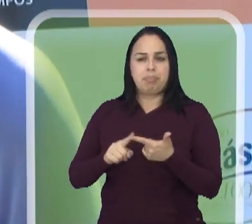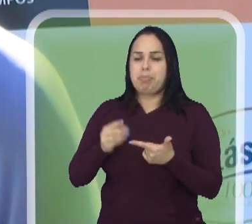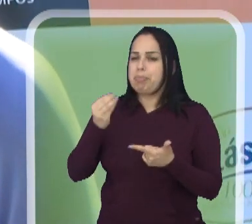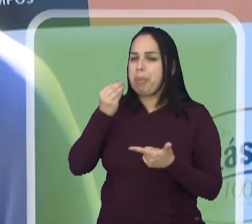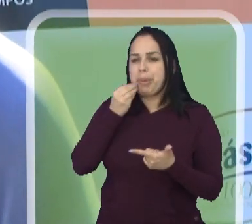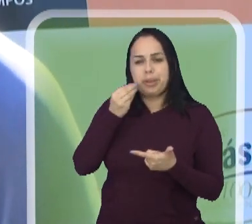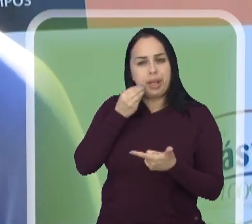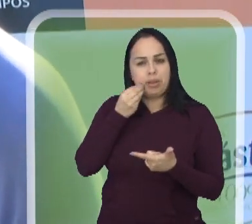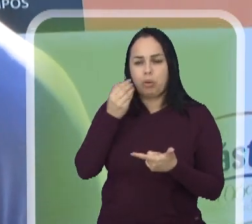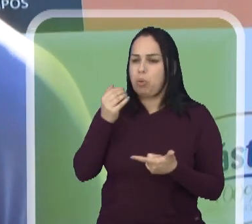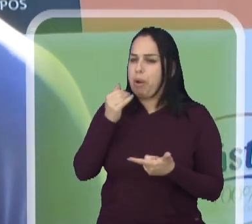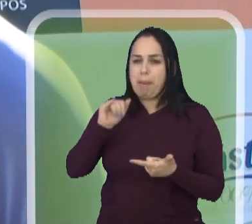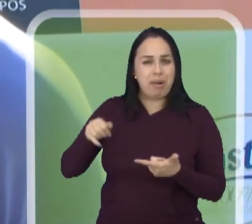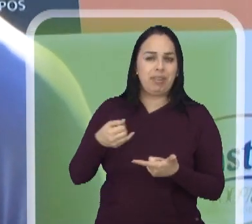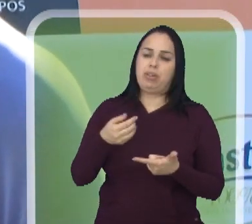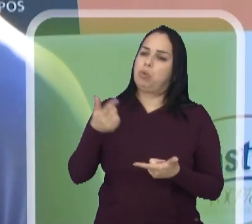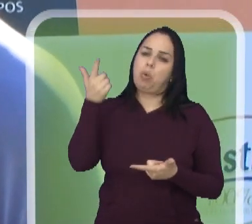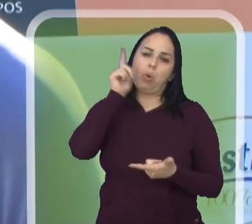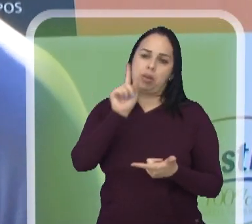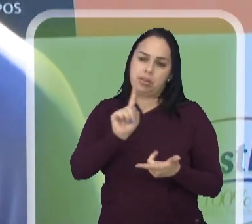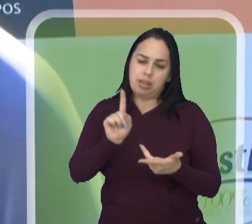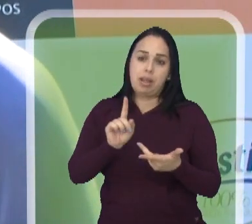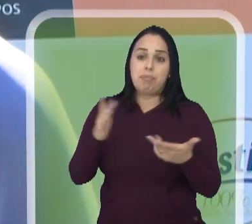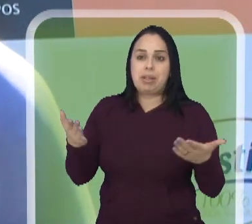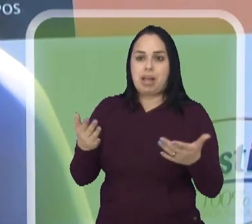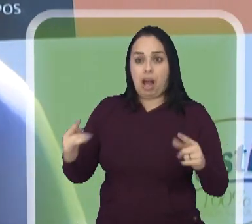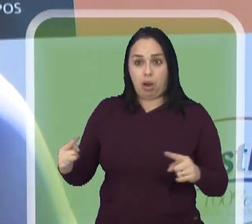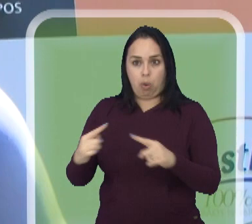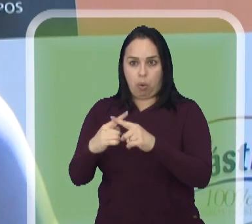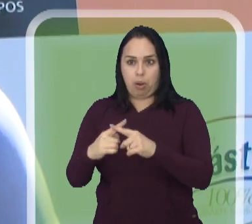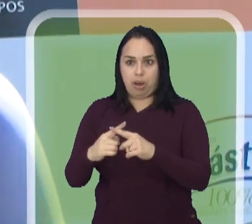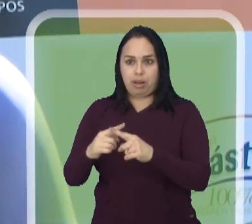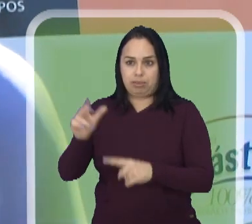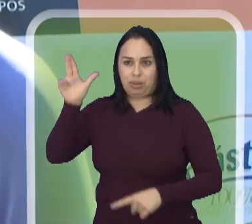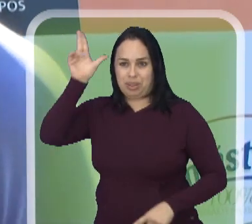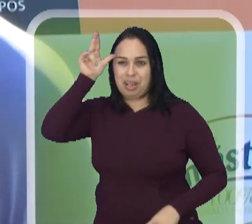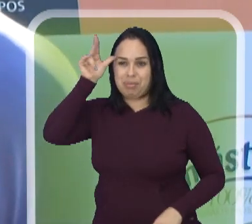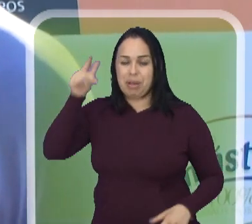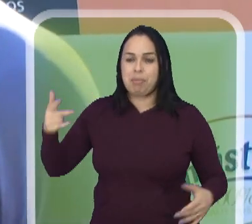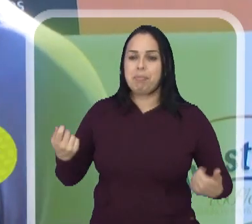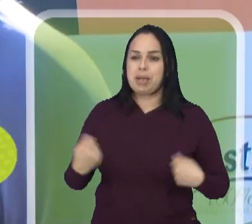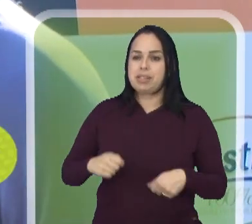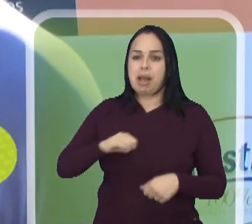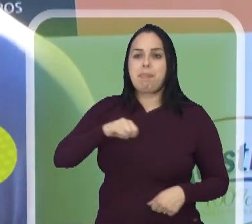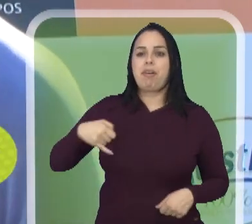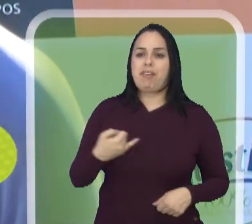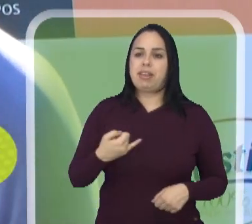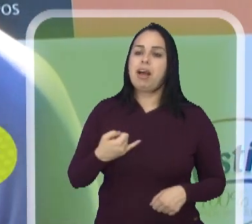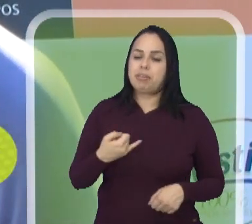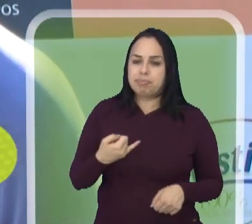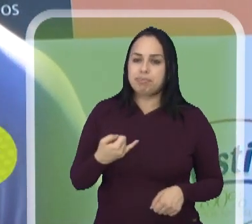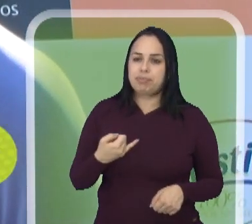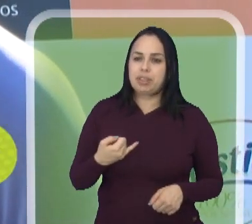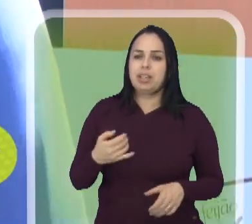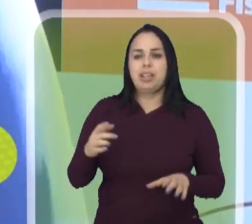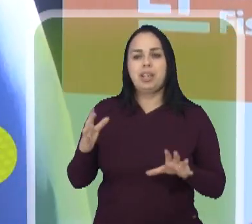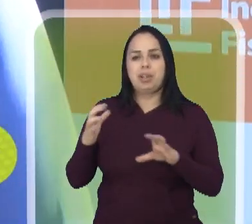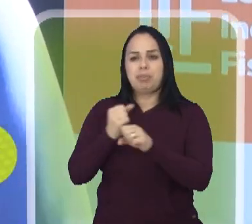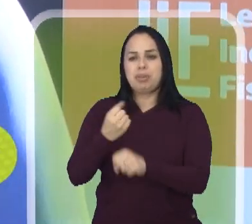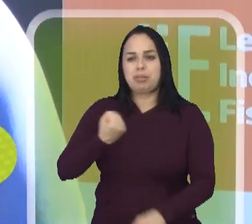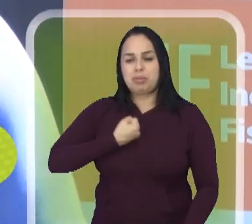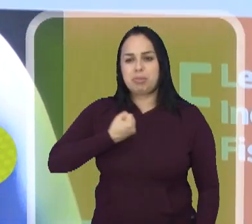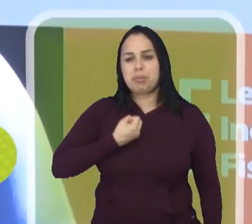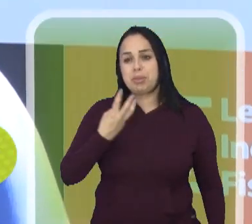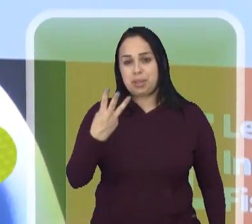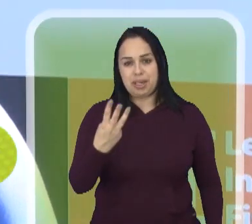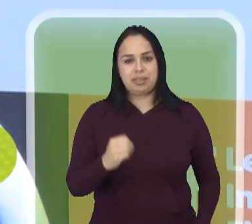conseguimos aproveitar. Acredito que contra o América a gente não pode ter esses erros. As oportunidades que tiver, a gente tem que aproveitar e conseguir os 3 pontos dentro de casa. Lá